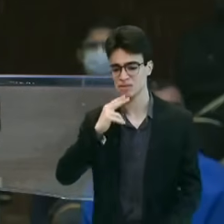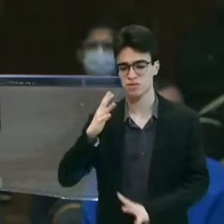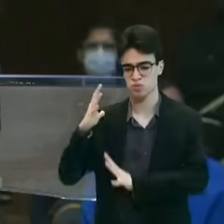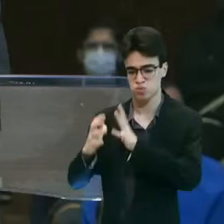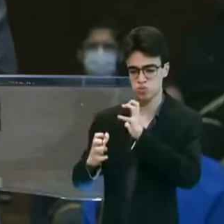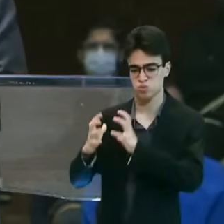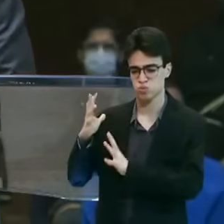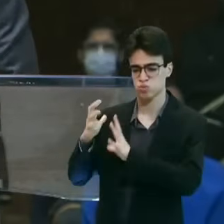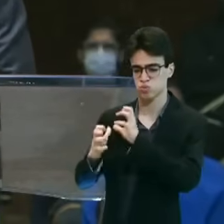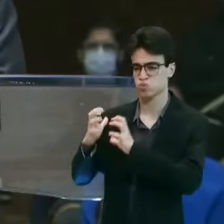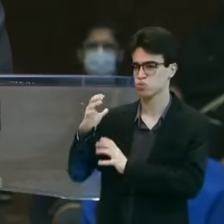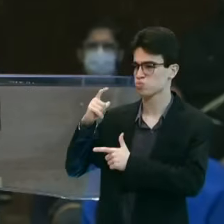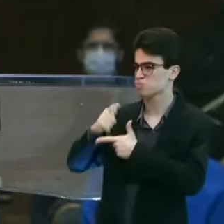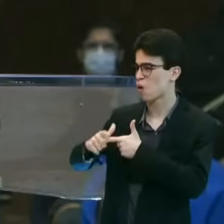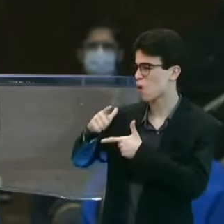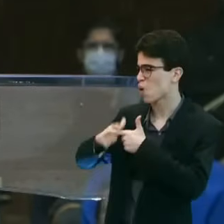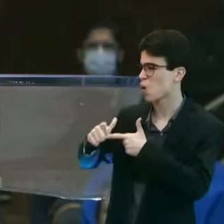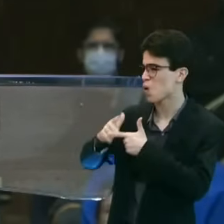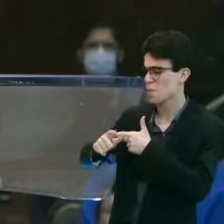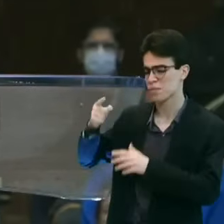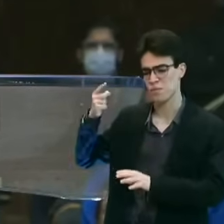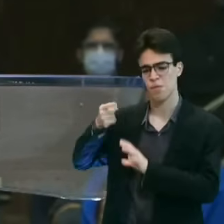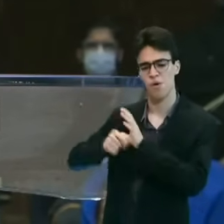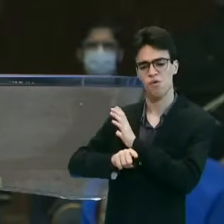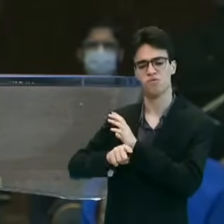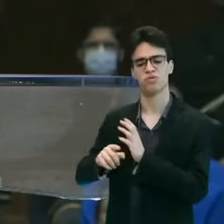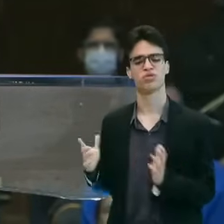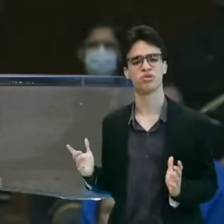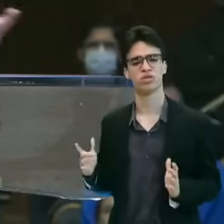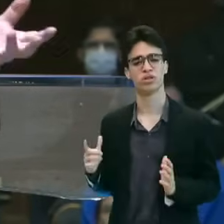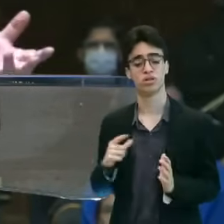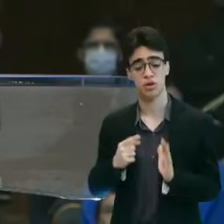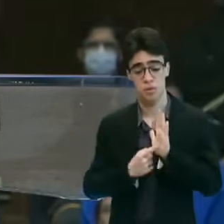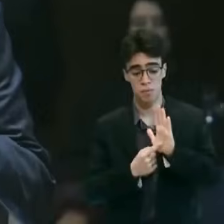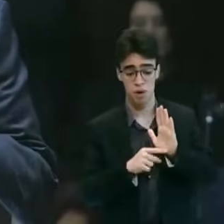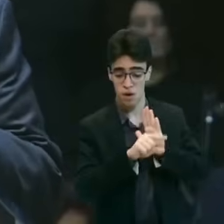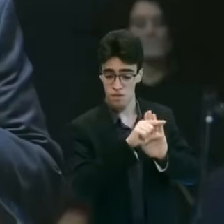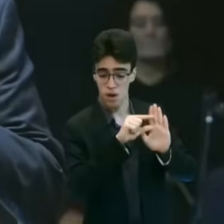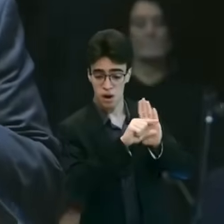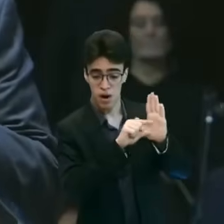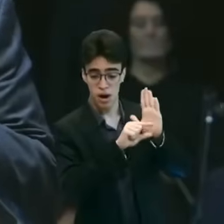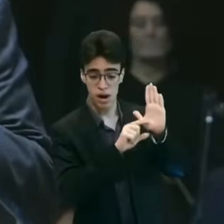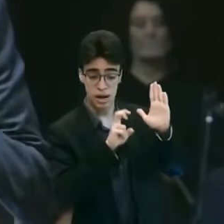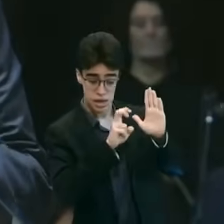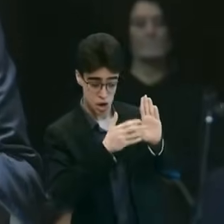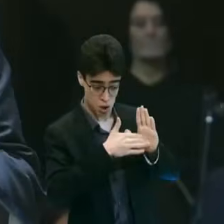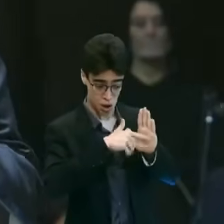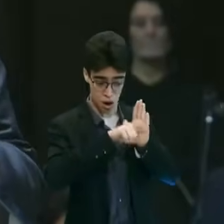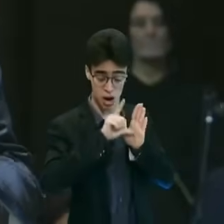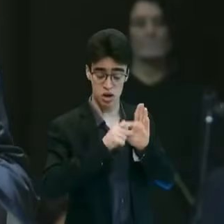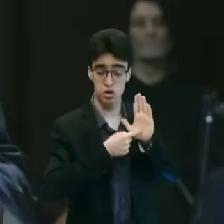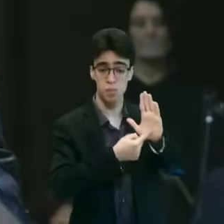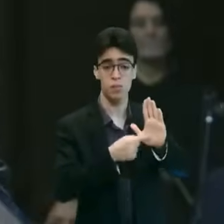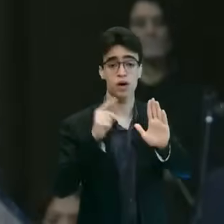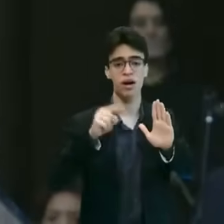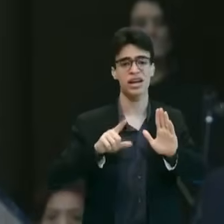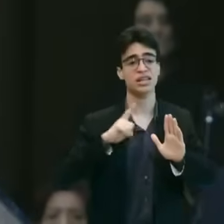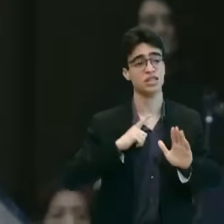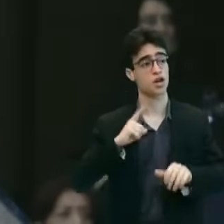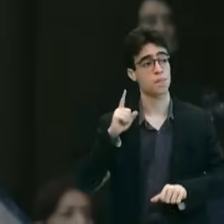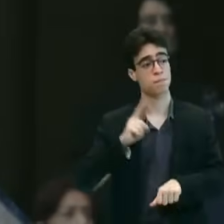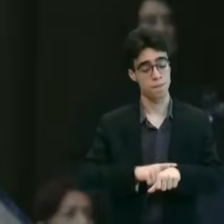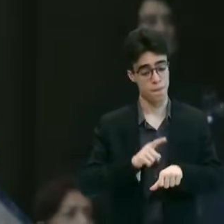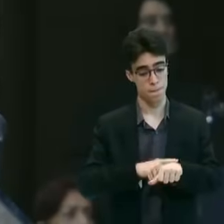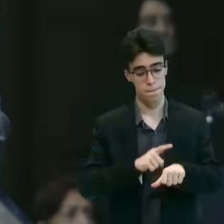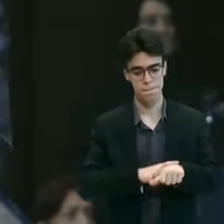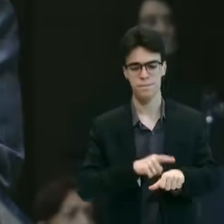muito intenso com Deus. Isso aparece nos primeiros 5 versículos, onde existe um tempo de